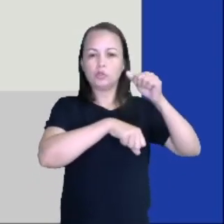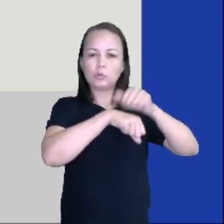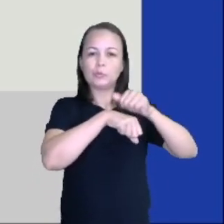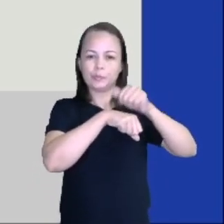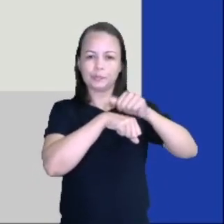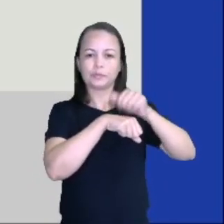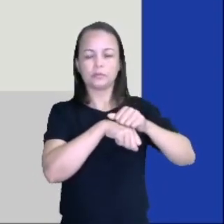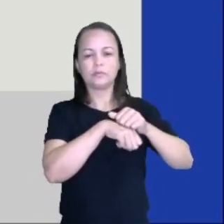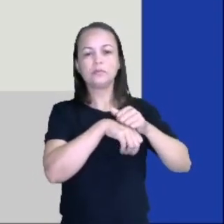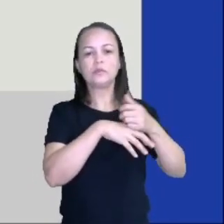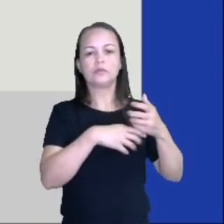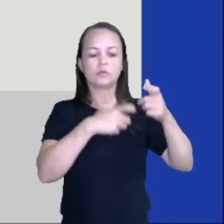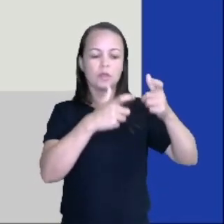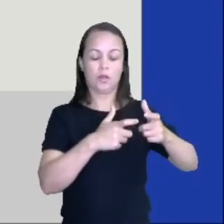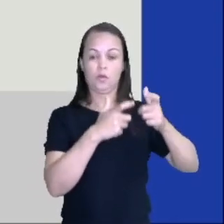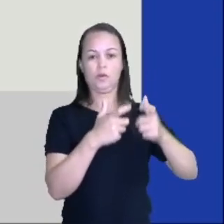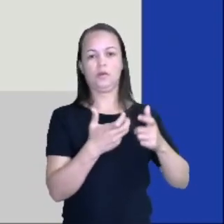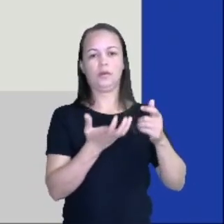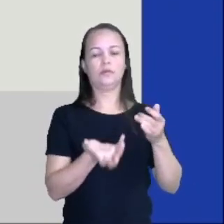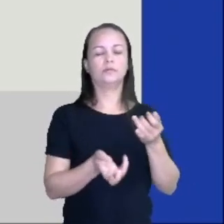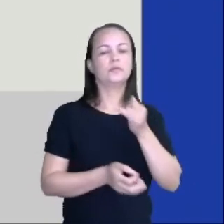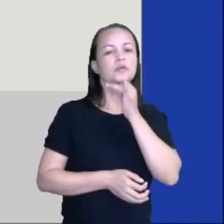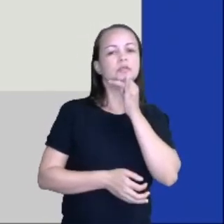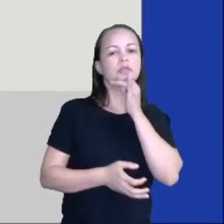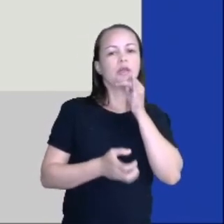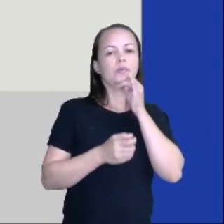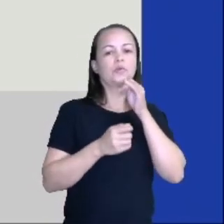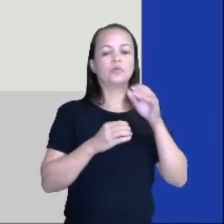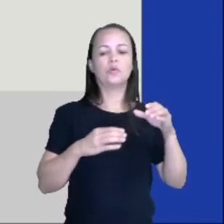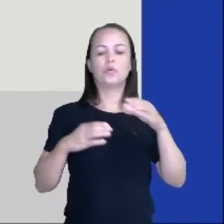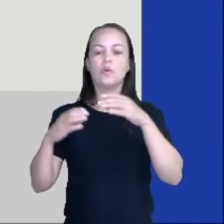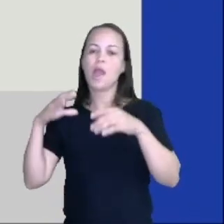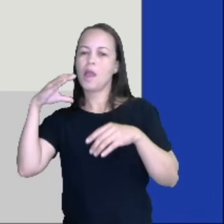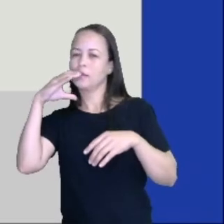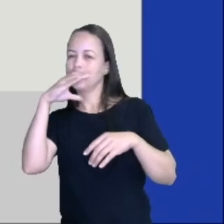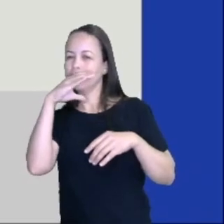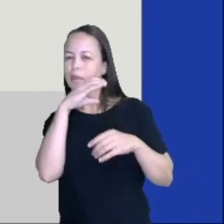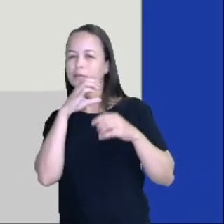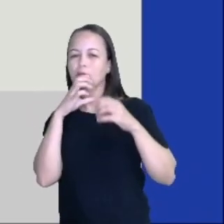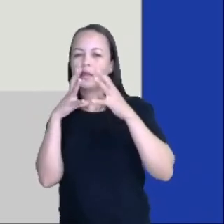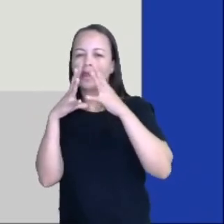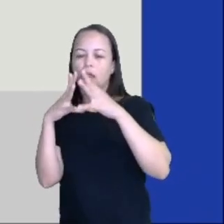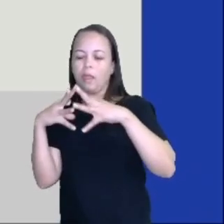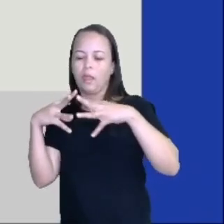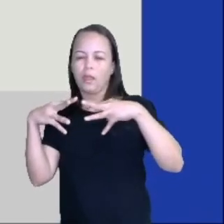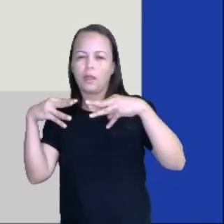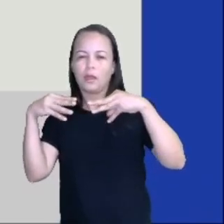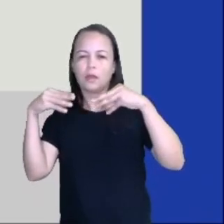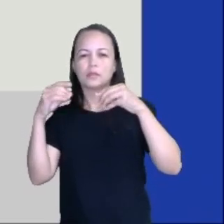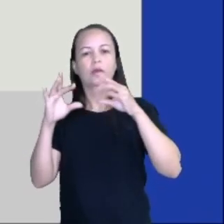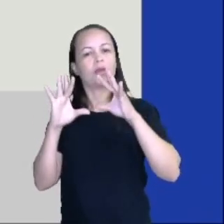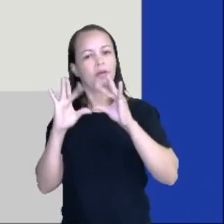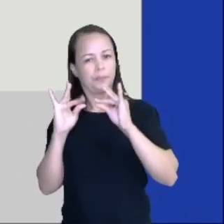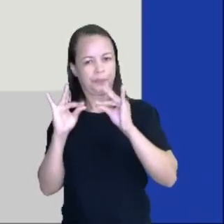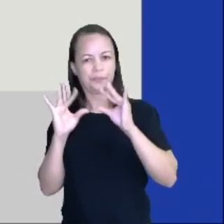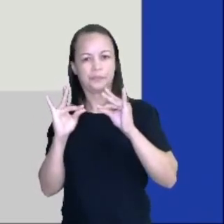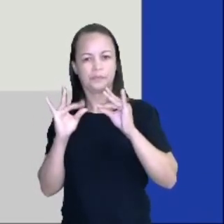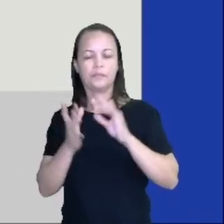sólido, quando é colocado, por exemplo, num lugar de calor, ela volta ao seu estado original, que é o estado